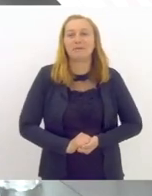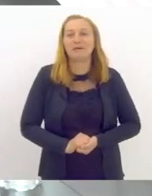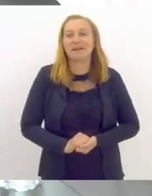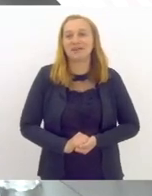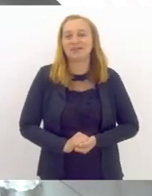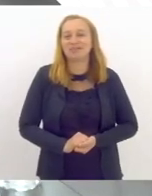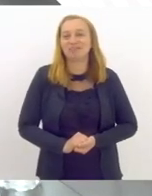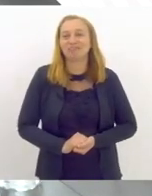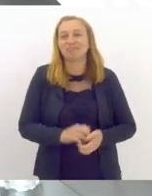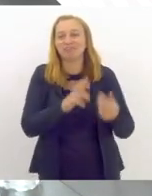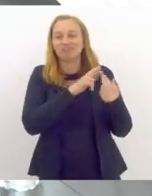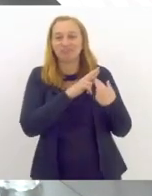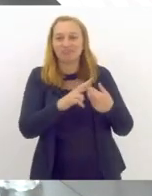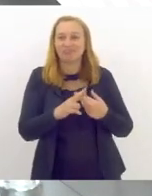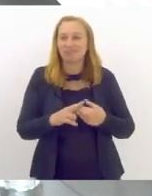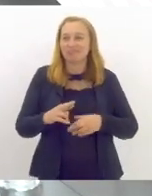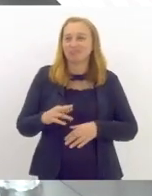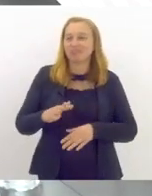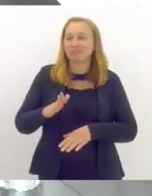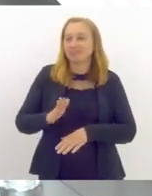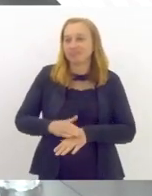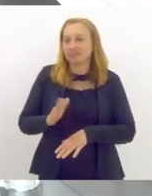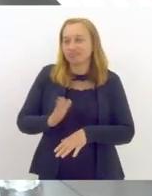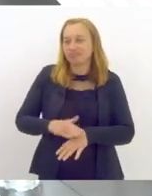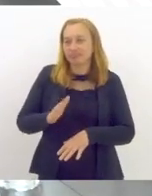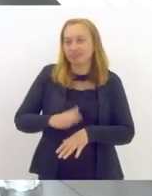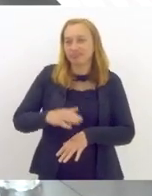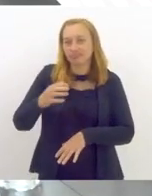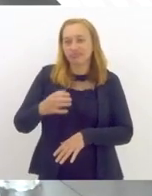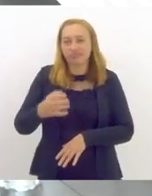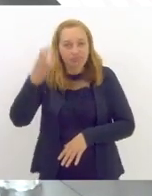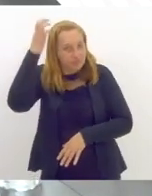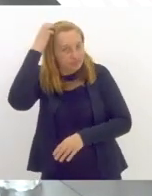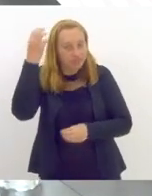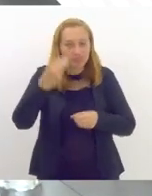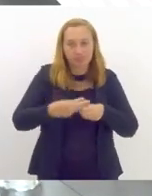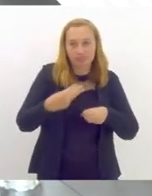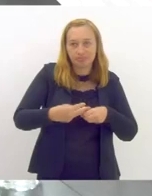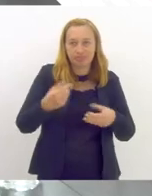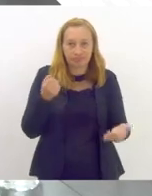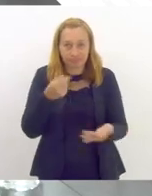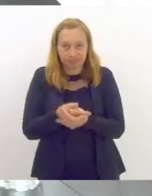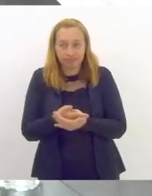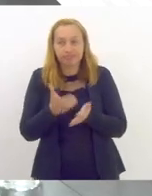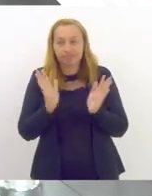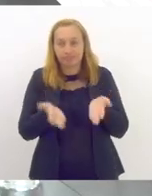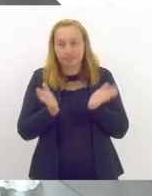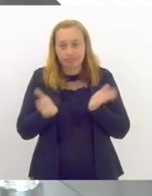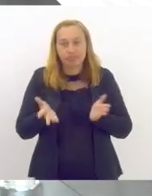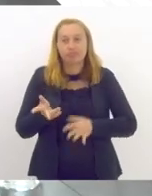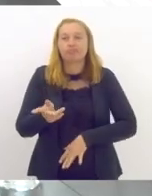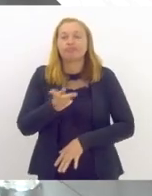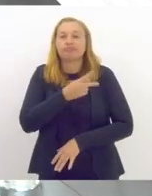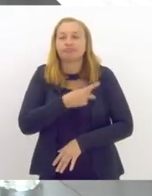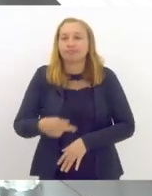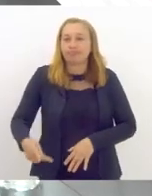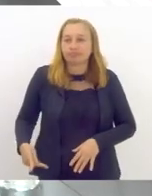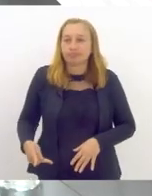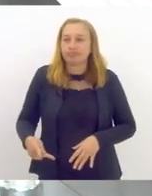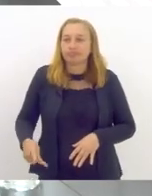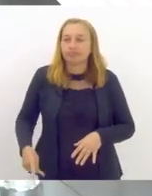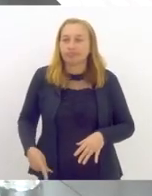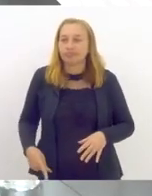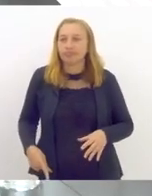e cada vez mais empurrando contas para os municípios pagarem e agora a gente como presidente da emerge nos 92